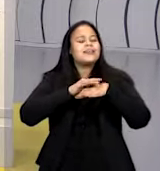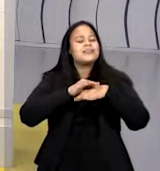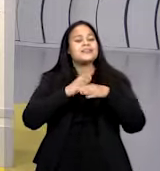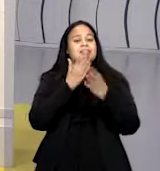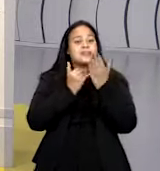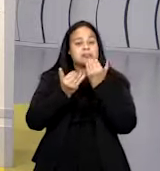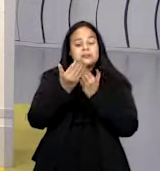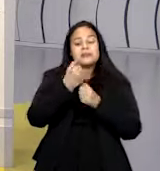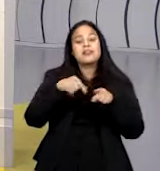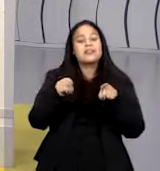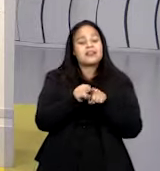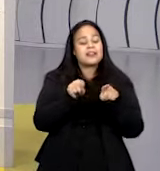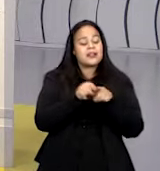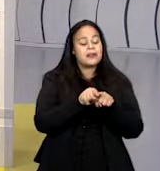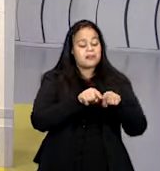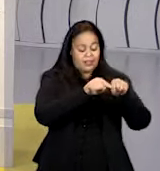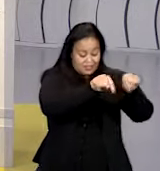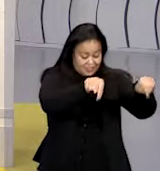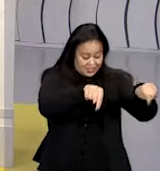alimentos,